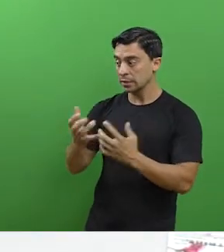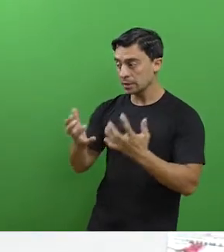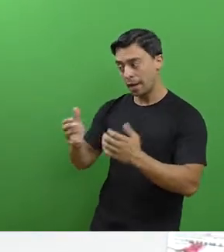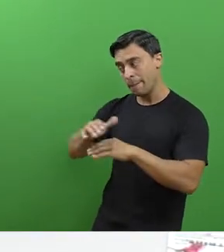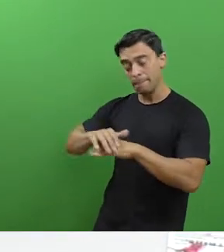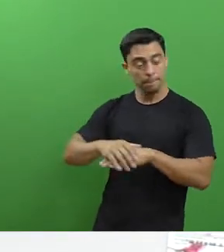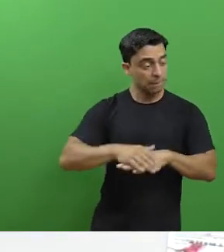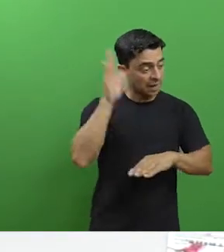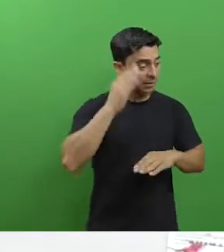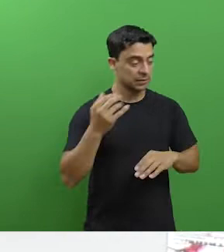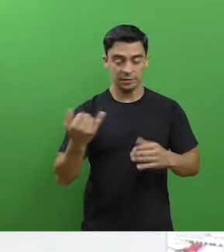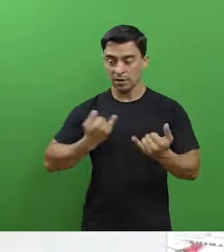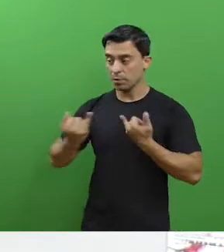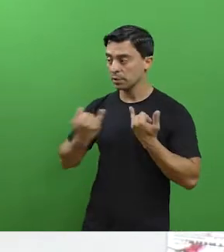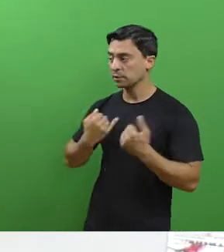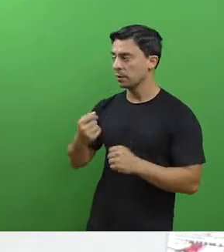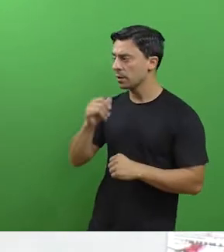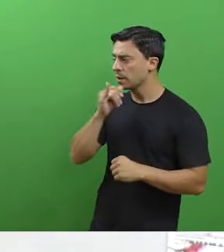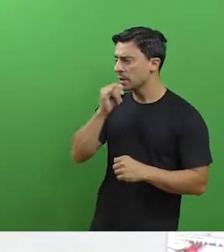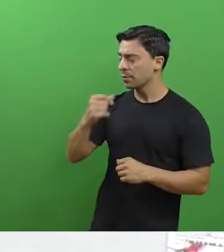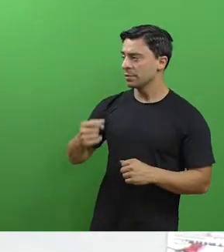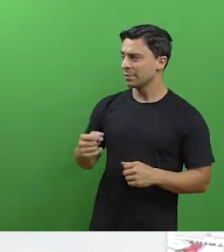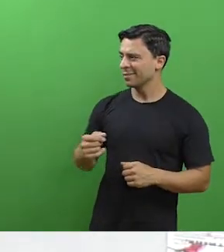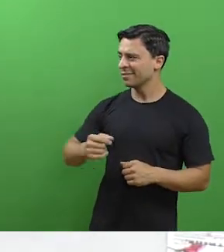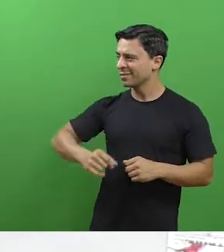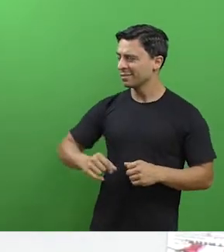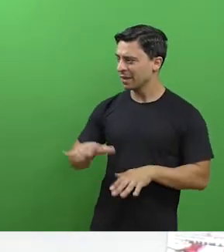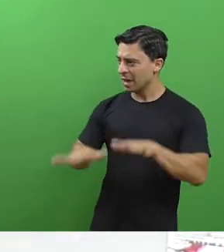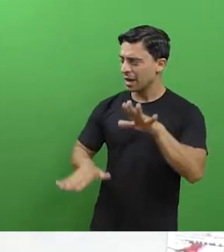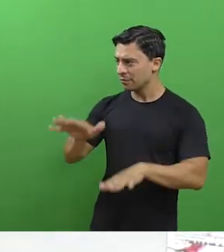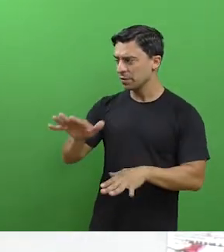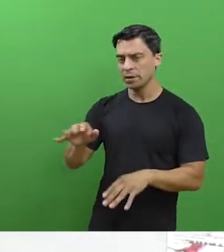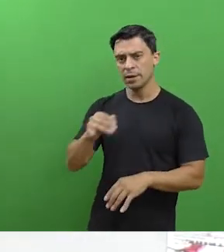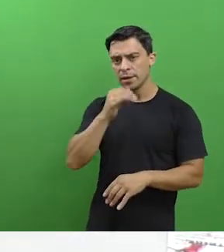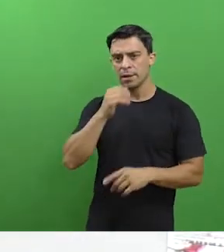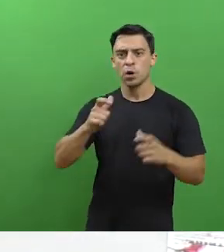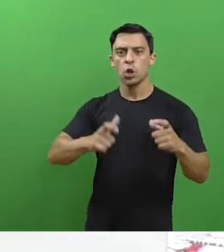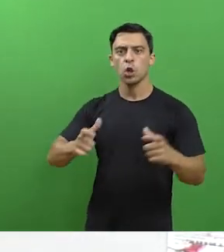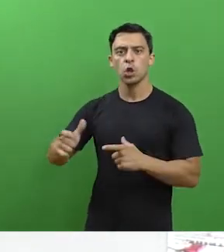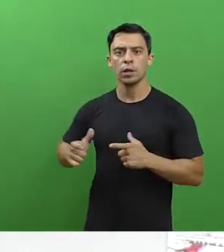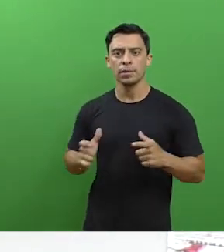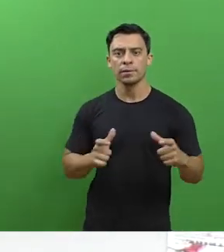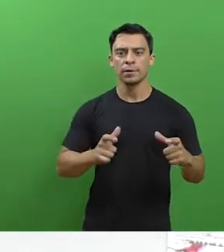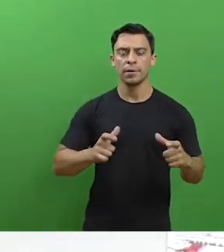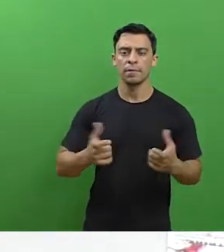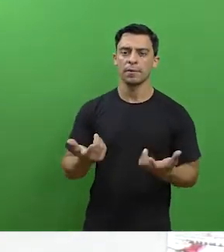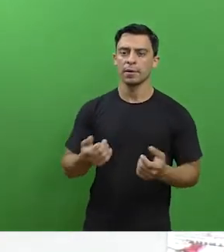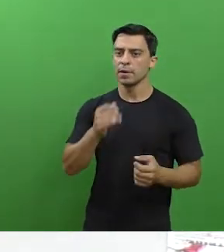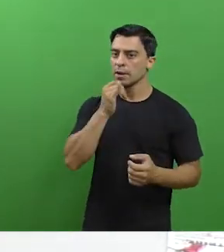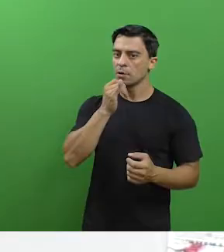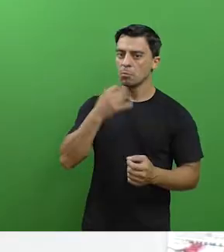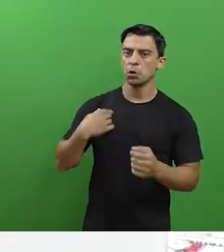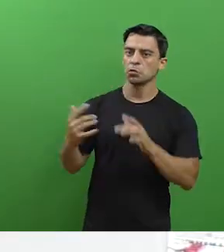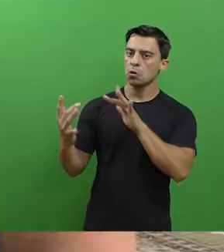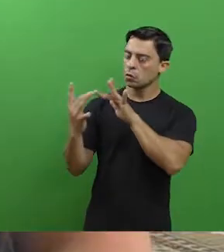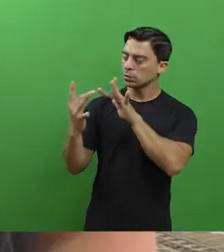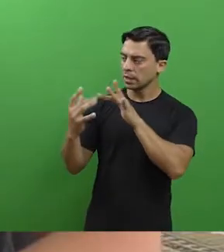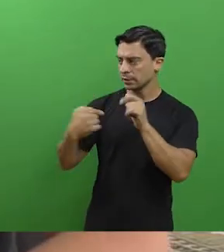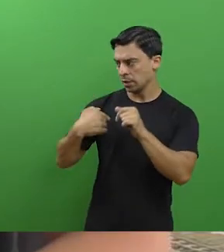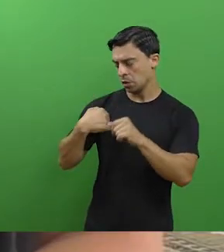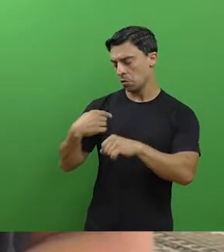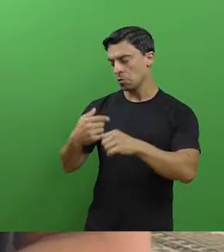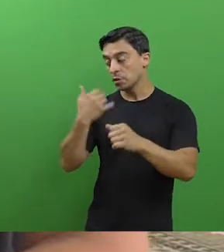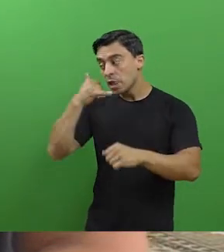pessoas quiserem. Tenho alguns locais que eu tenho informação, né? Pode às vezes entrar em contato comigo pelo meu telefone,